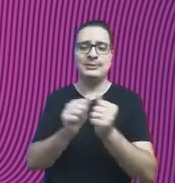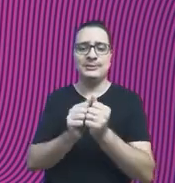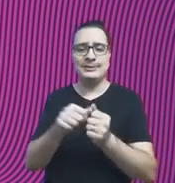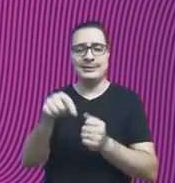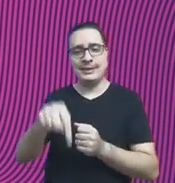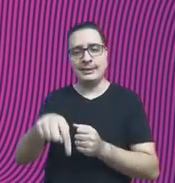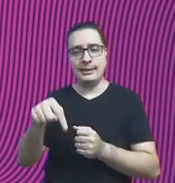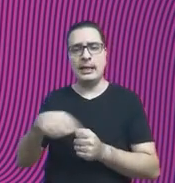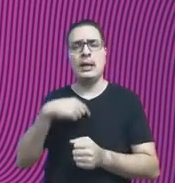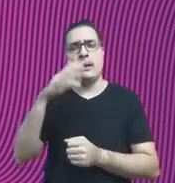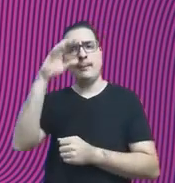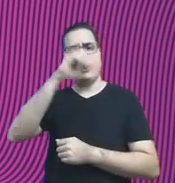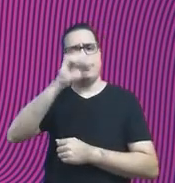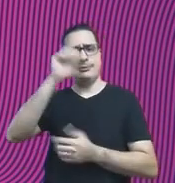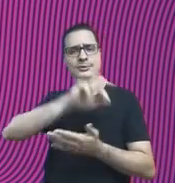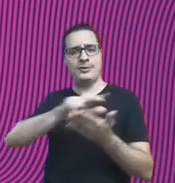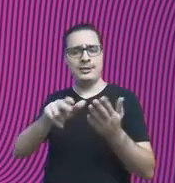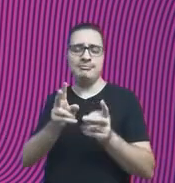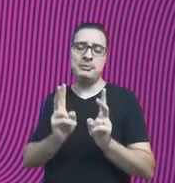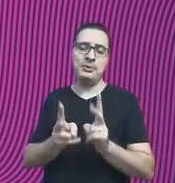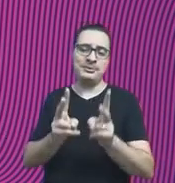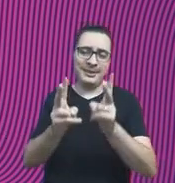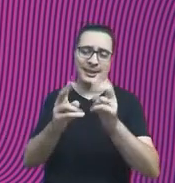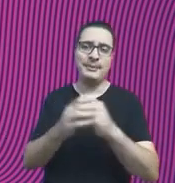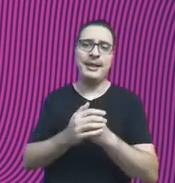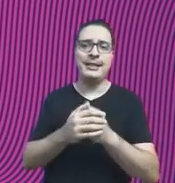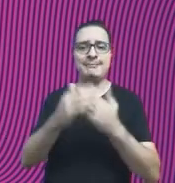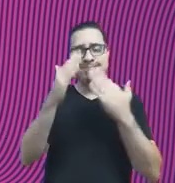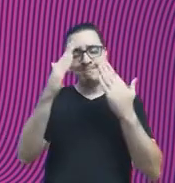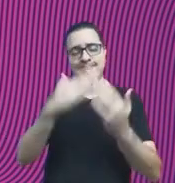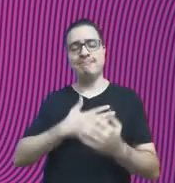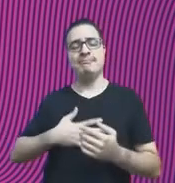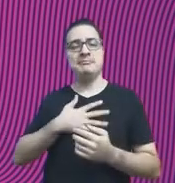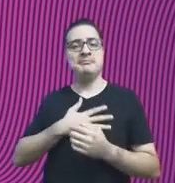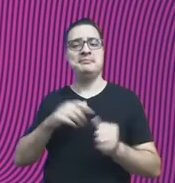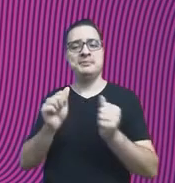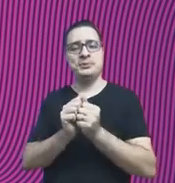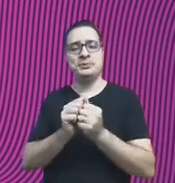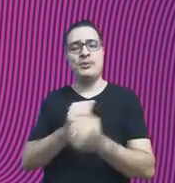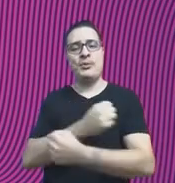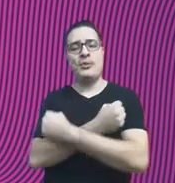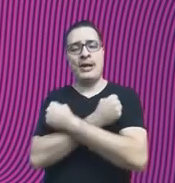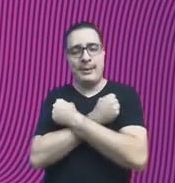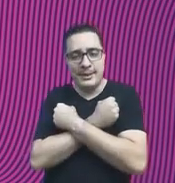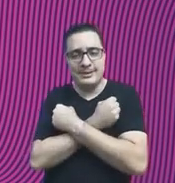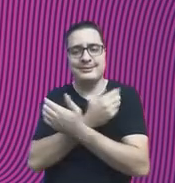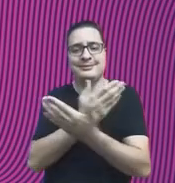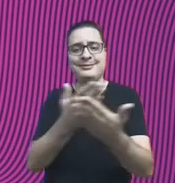demais, como sempre. Um grande prazer estar com vocês e um abraço. Tá bom? Obrigado.